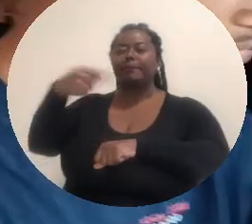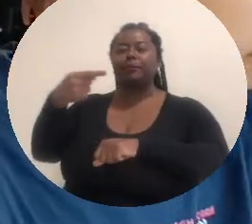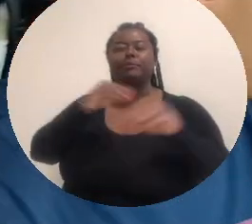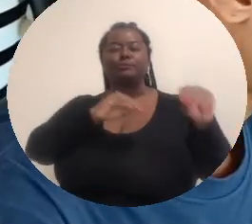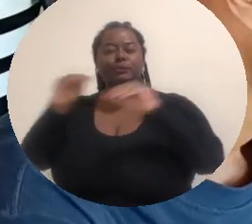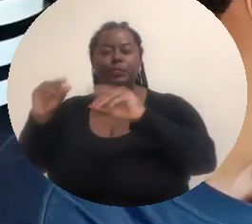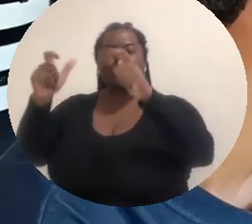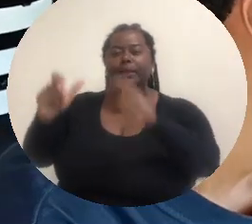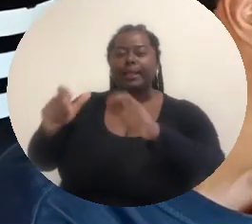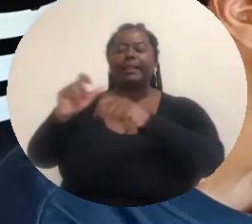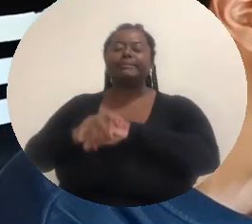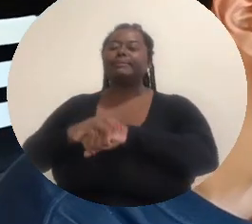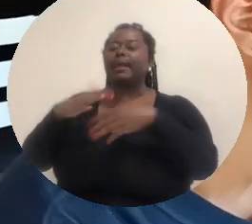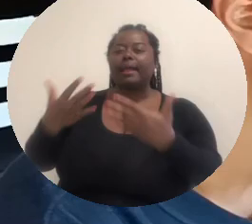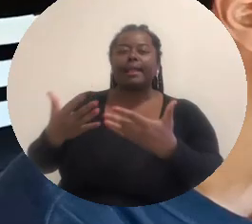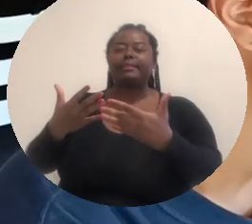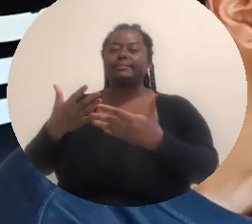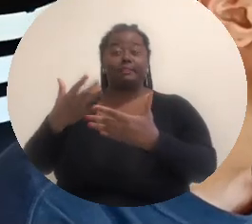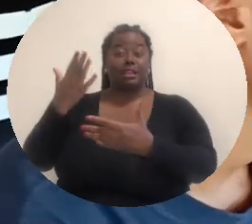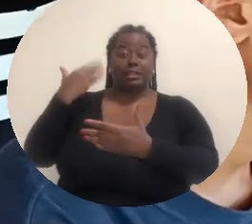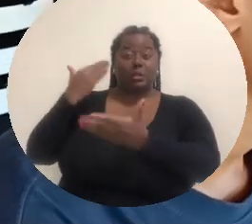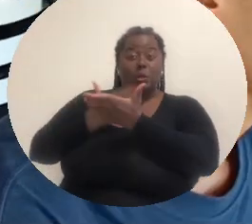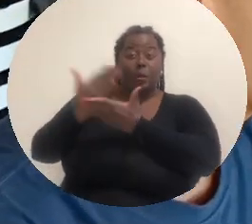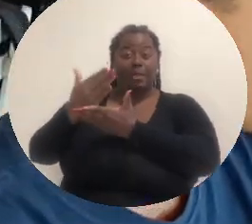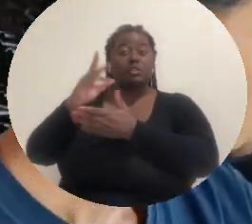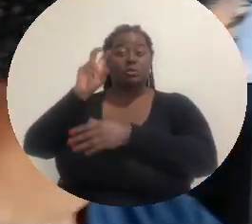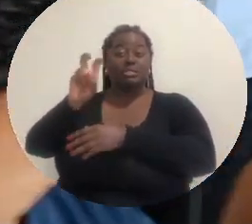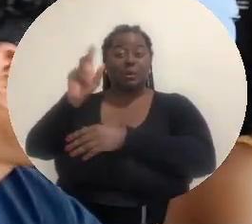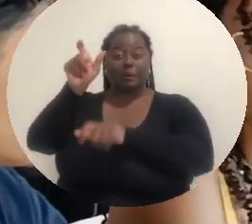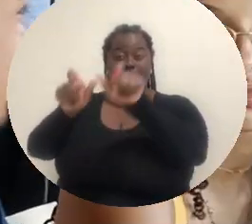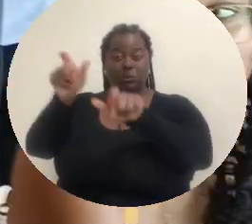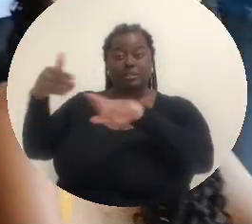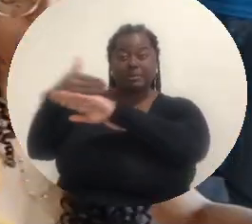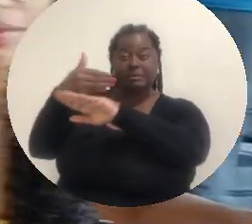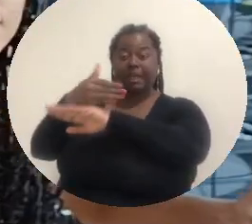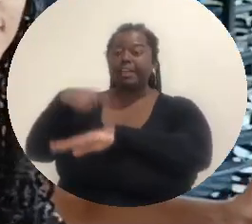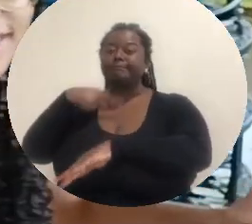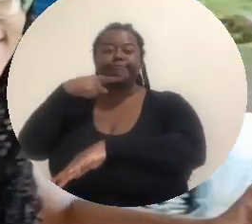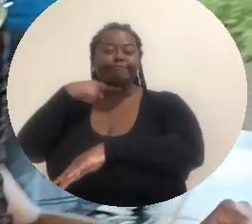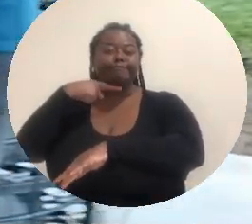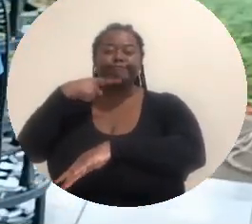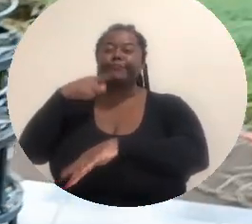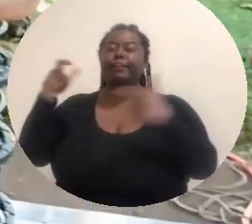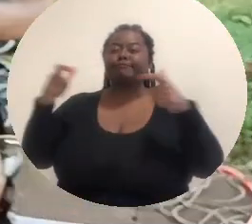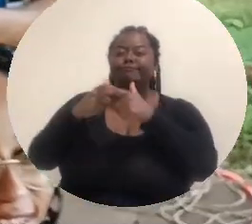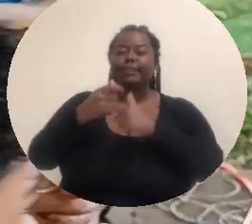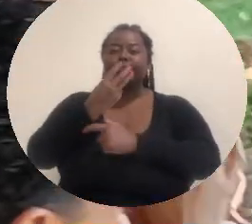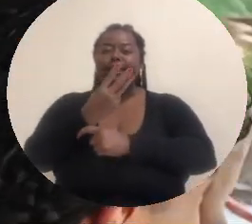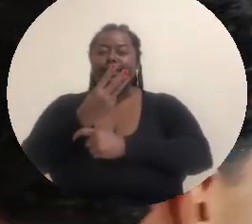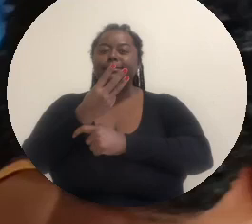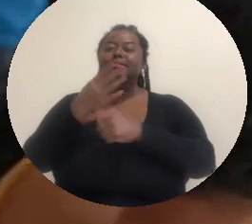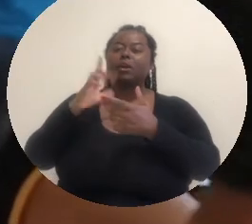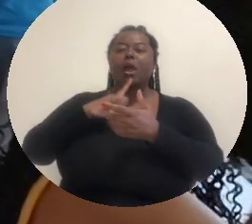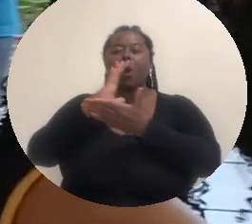de lugar. Não tava achando, inicialmente era pra ser 5 pessoas, eu não conseguia achar 5 pessoas, consegui achar só 3. Então teve várias coisas que